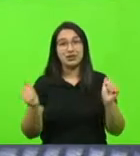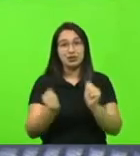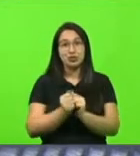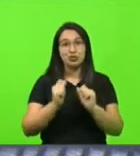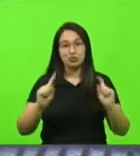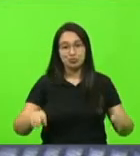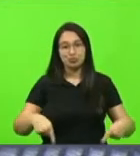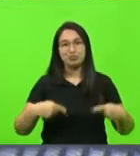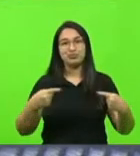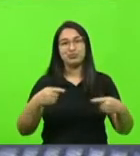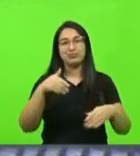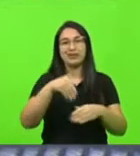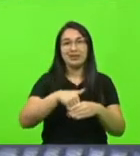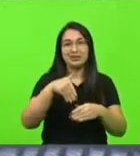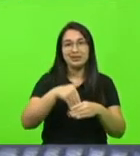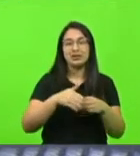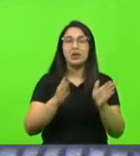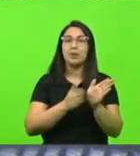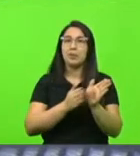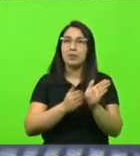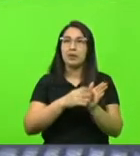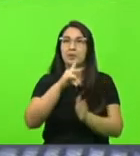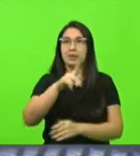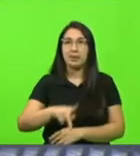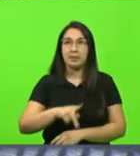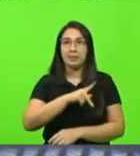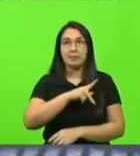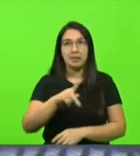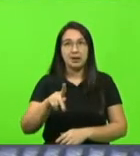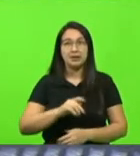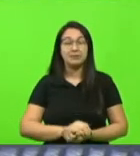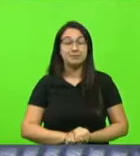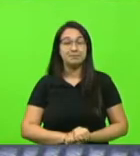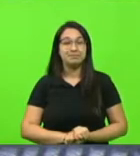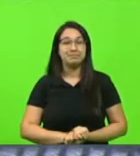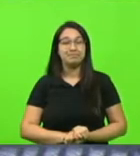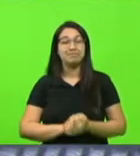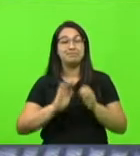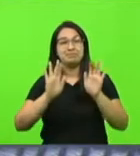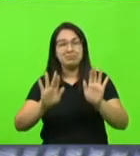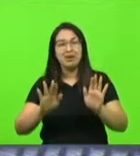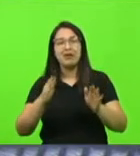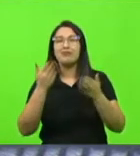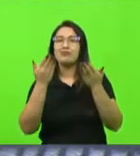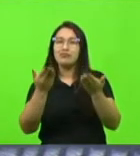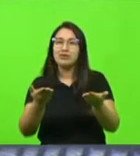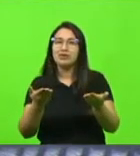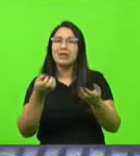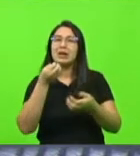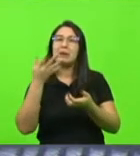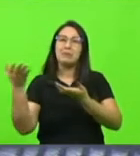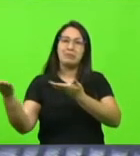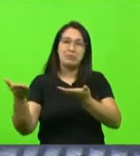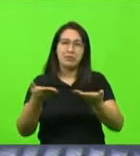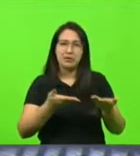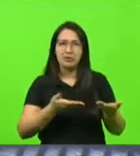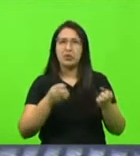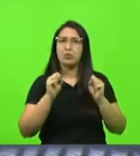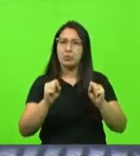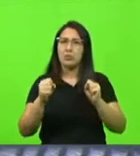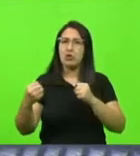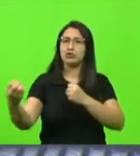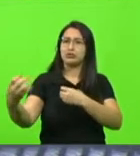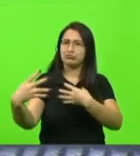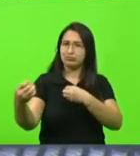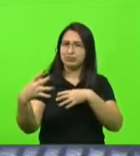ao padre também pelo gesto, né, padre? Mas dizer ao Adrianinho que você é muito bem-vindo, tem muito a nos ensinar.